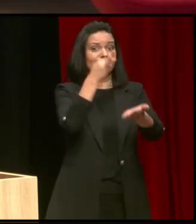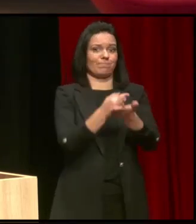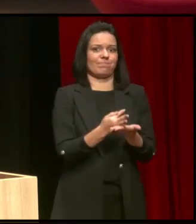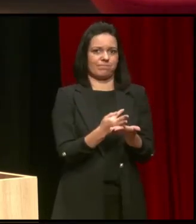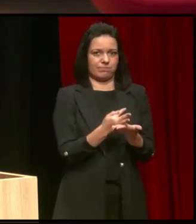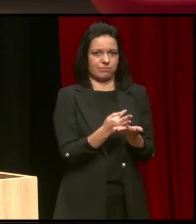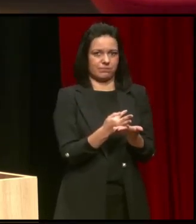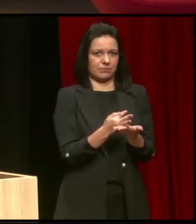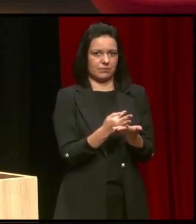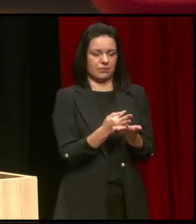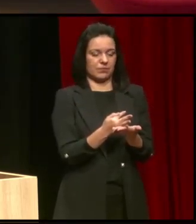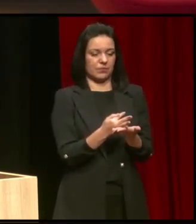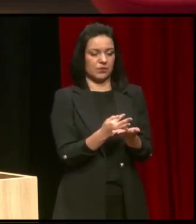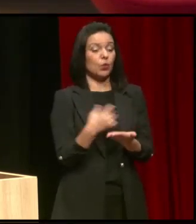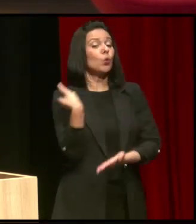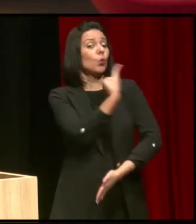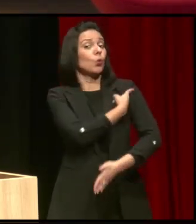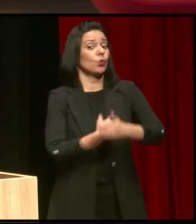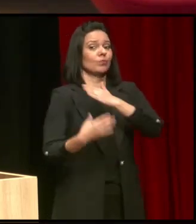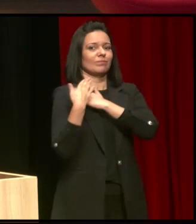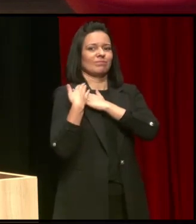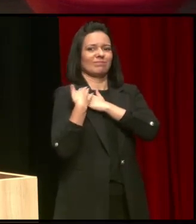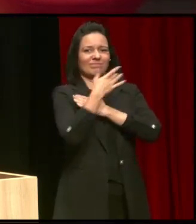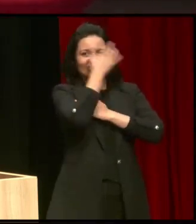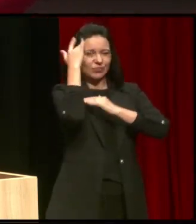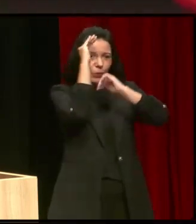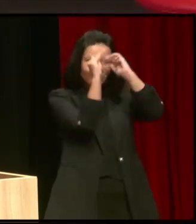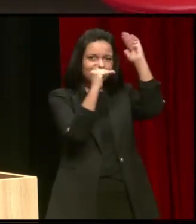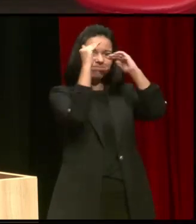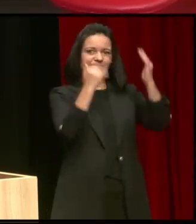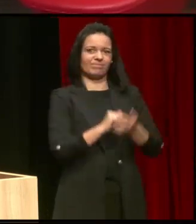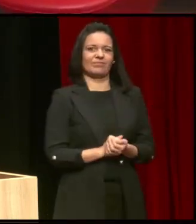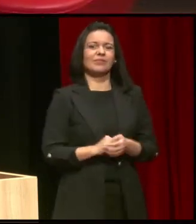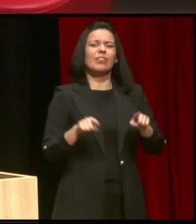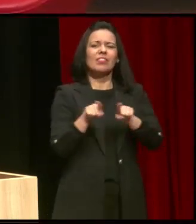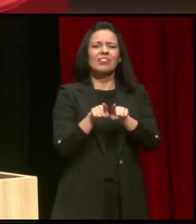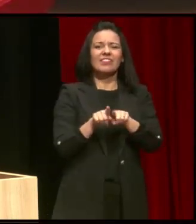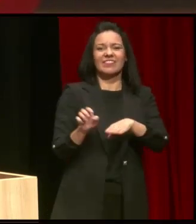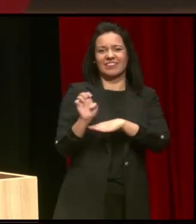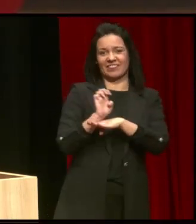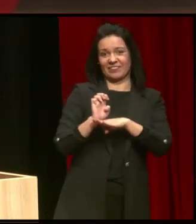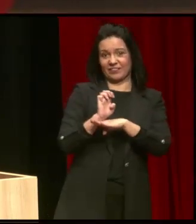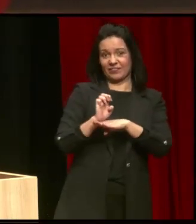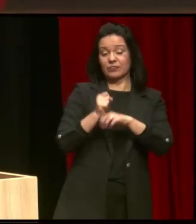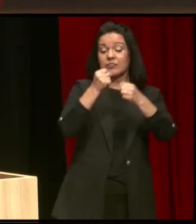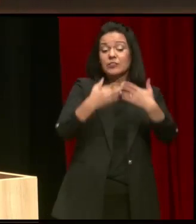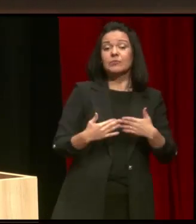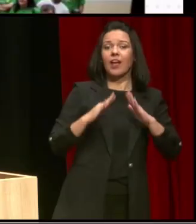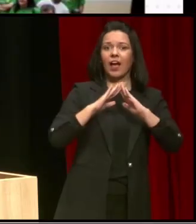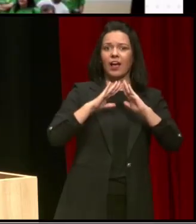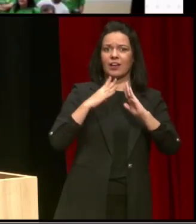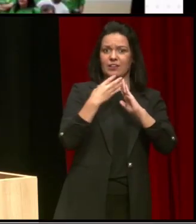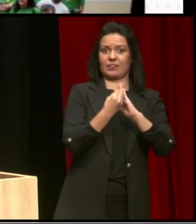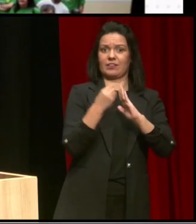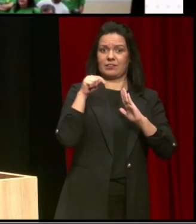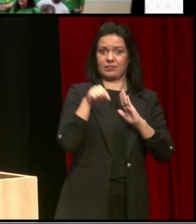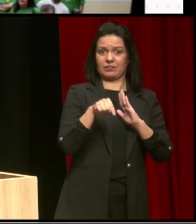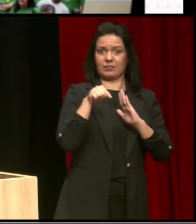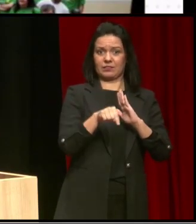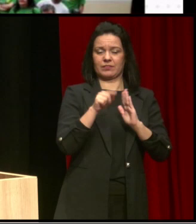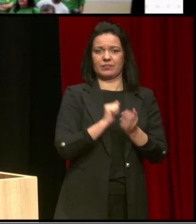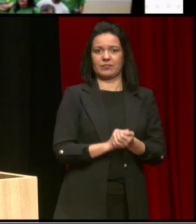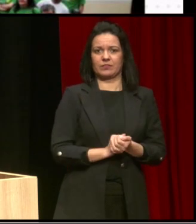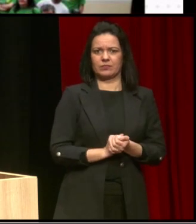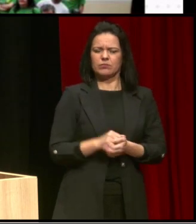que as pessoas cresçam. Uma outra passagem de Efésios, ó, está falando também da igreja. Com vistas, qual é a função